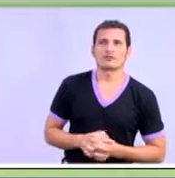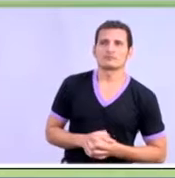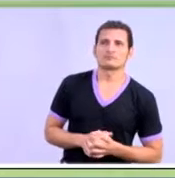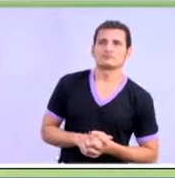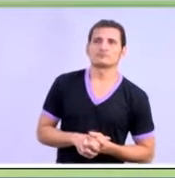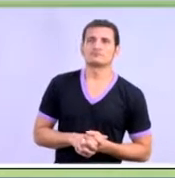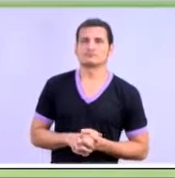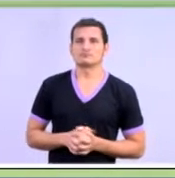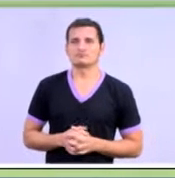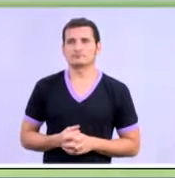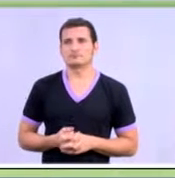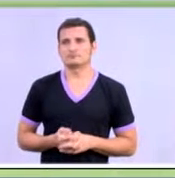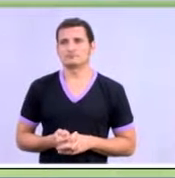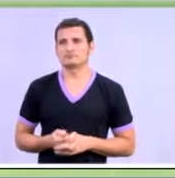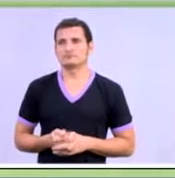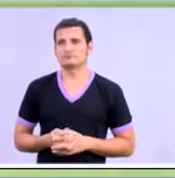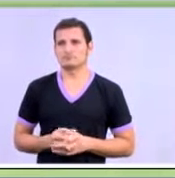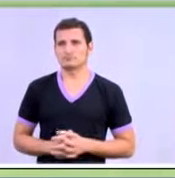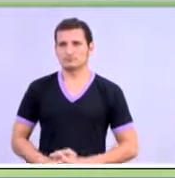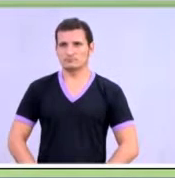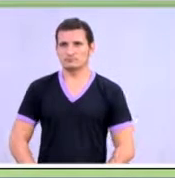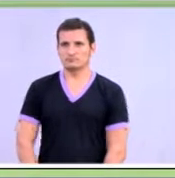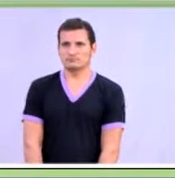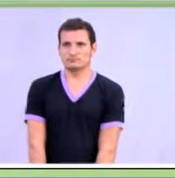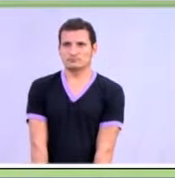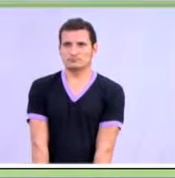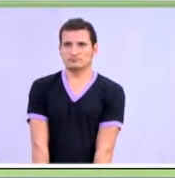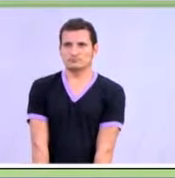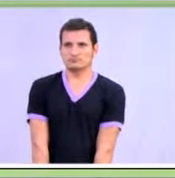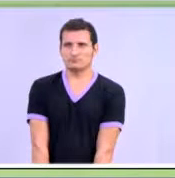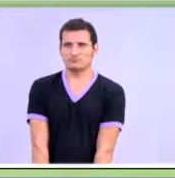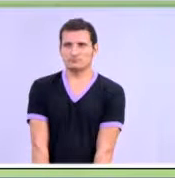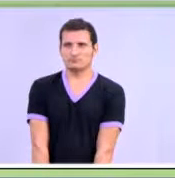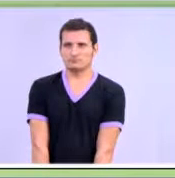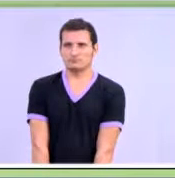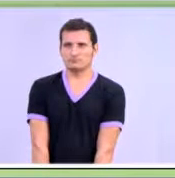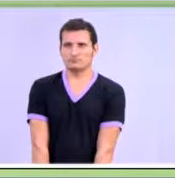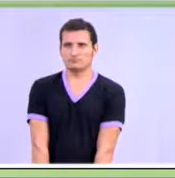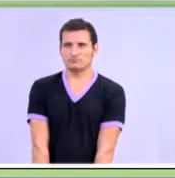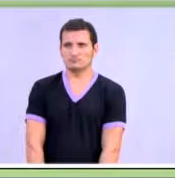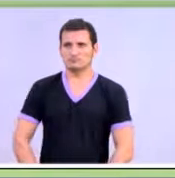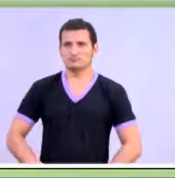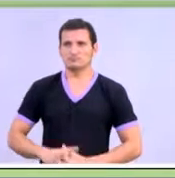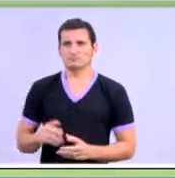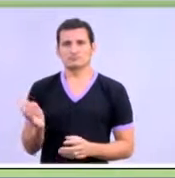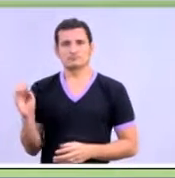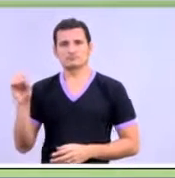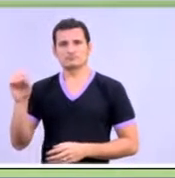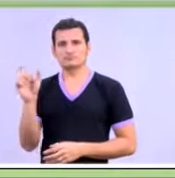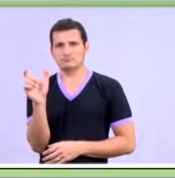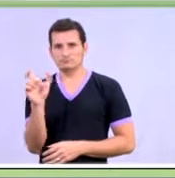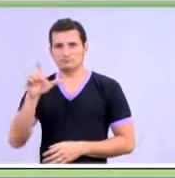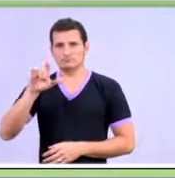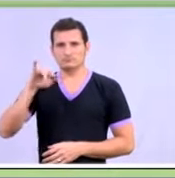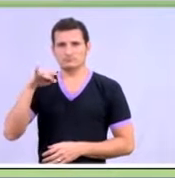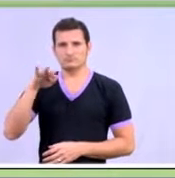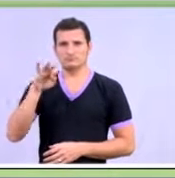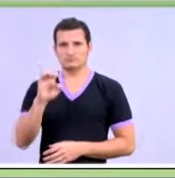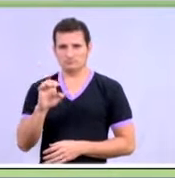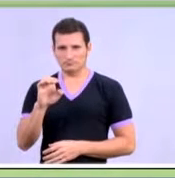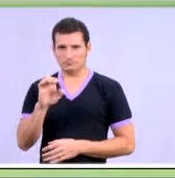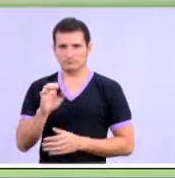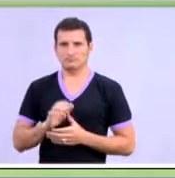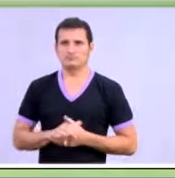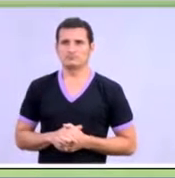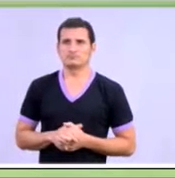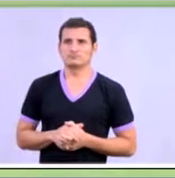menor do que o saldo, tá? Agora, como é que a gente faria então colocando limite? Agora eu não tenho só o saldo, eu tenho